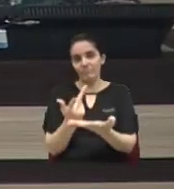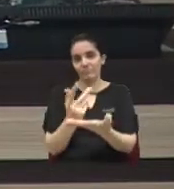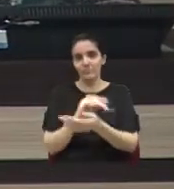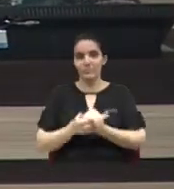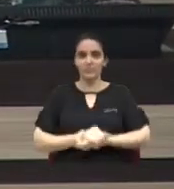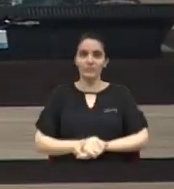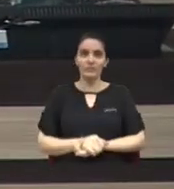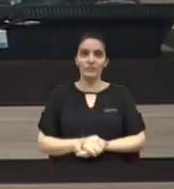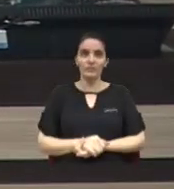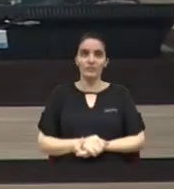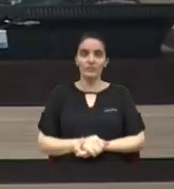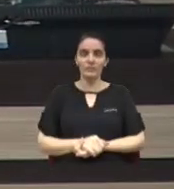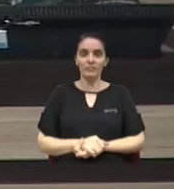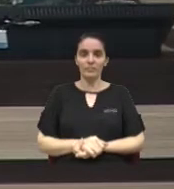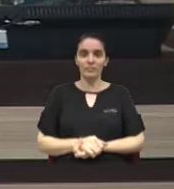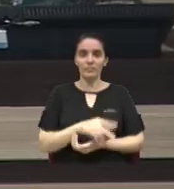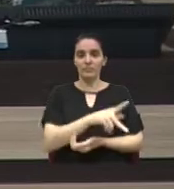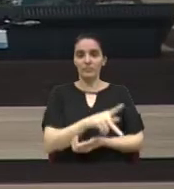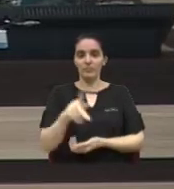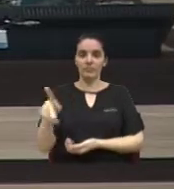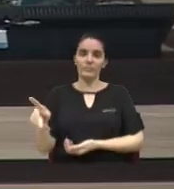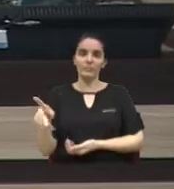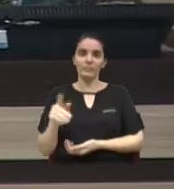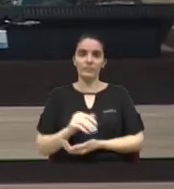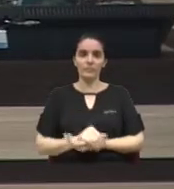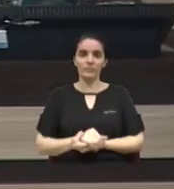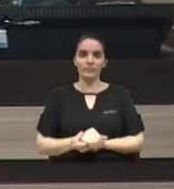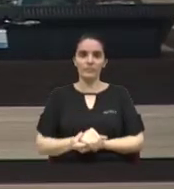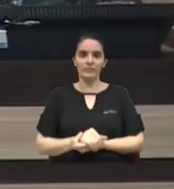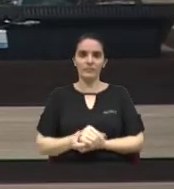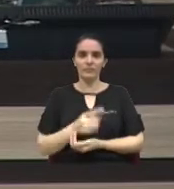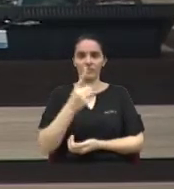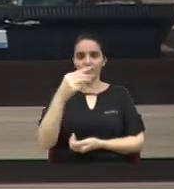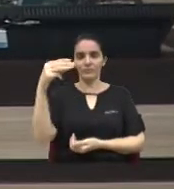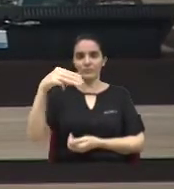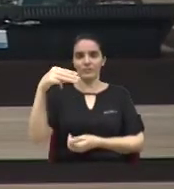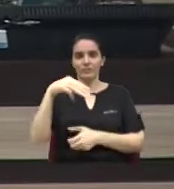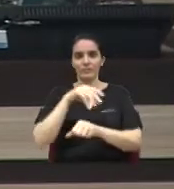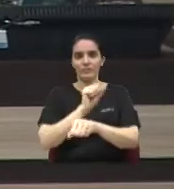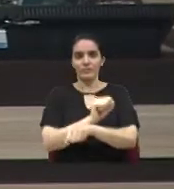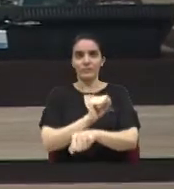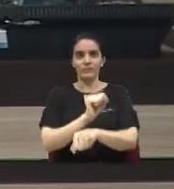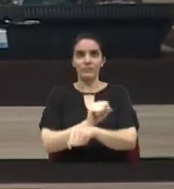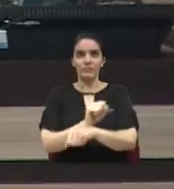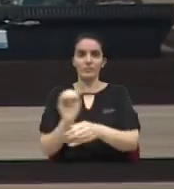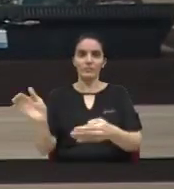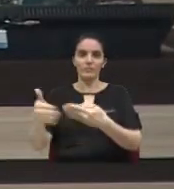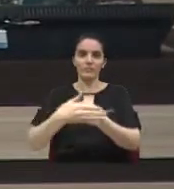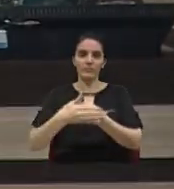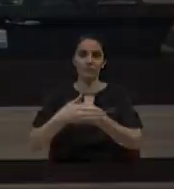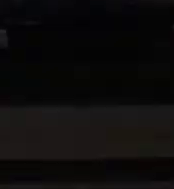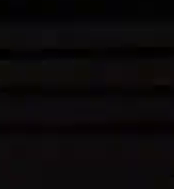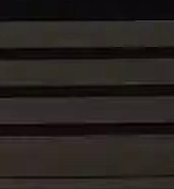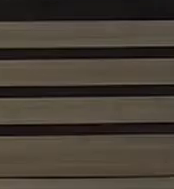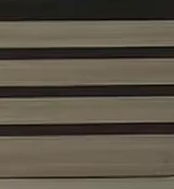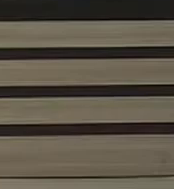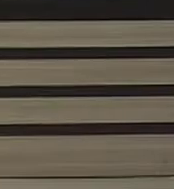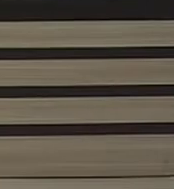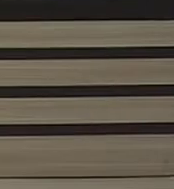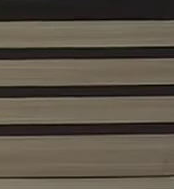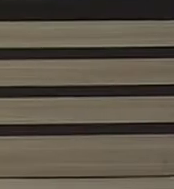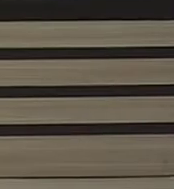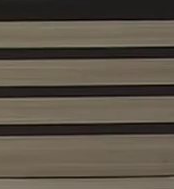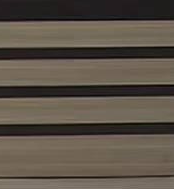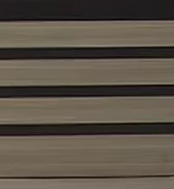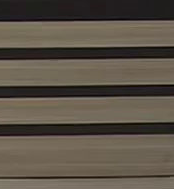Certo? Senhor presidente, um minuto de suspensão. A sessão está suspensa por 1 minuto. Está